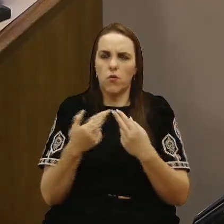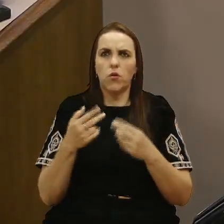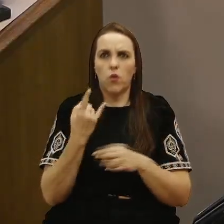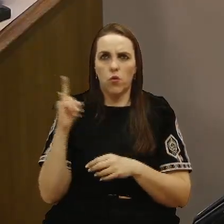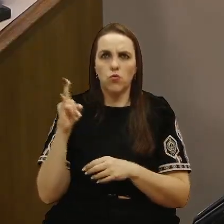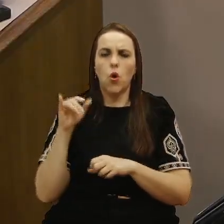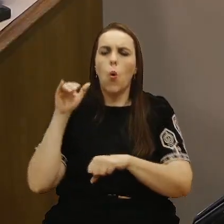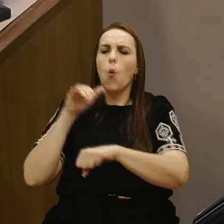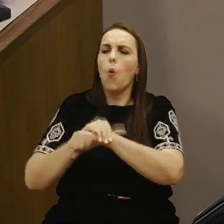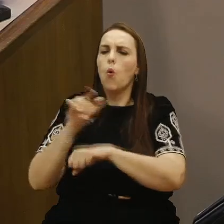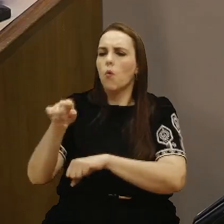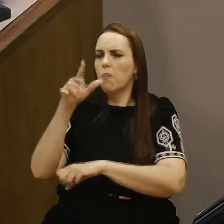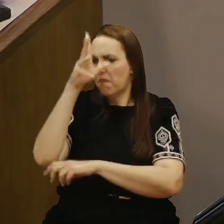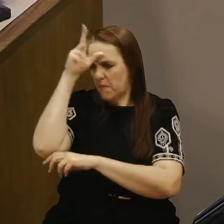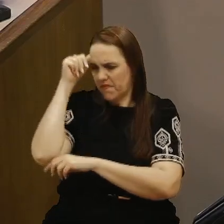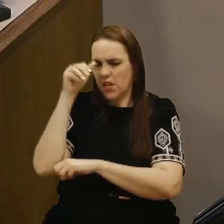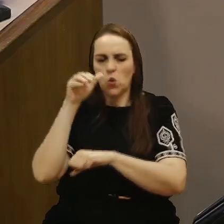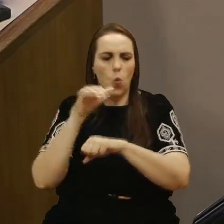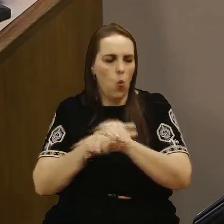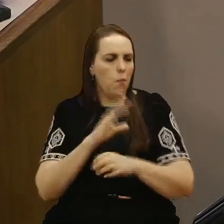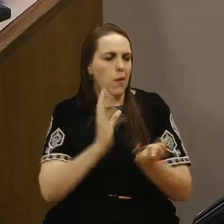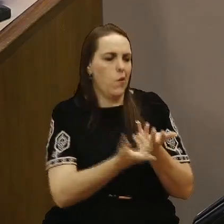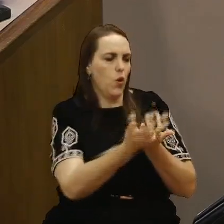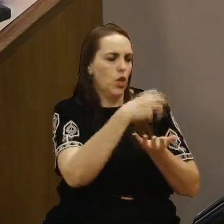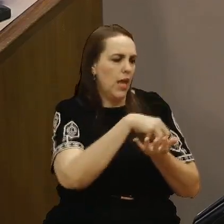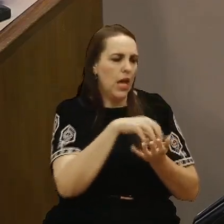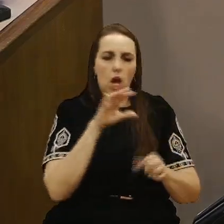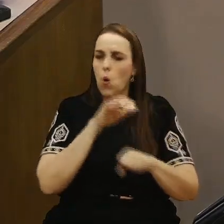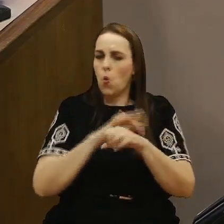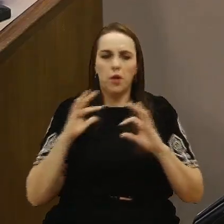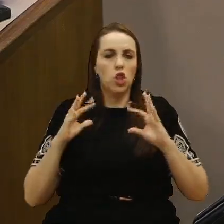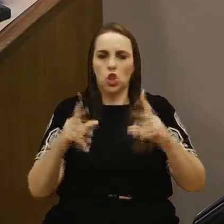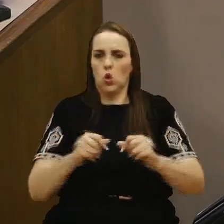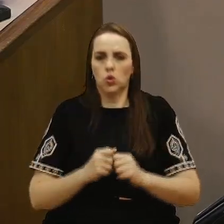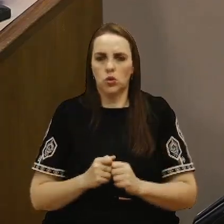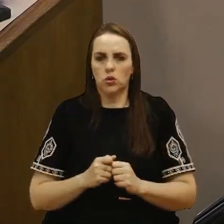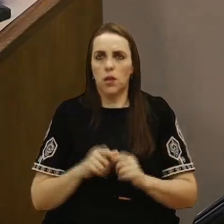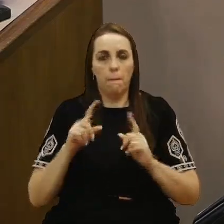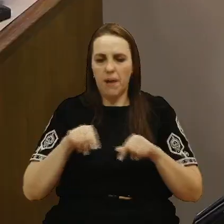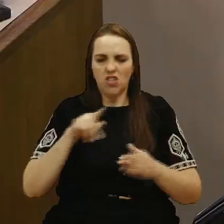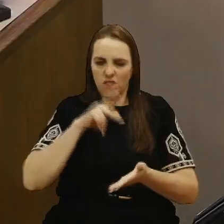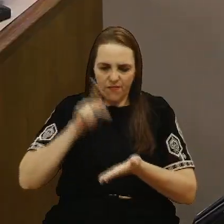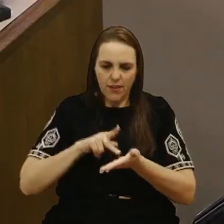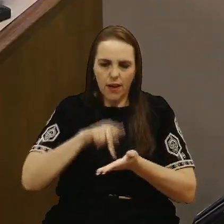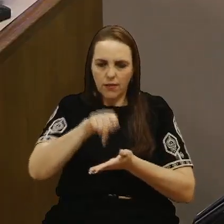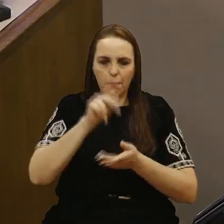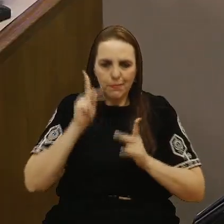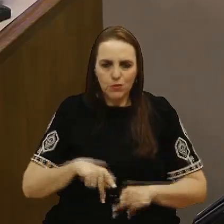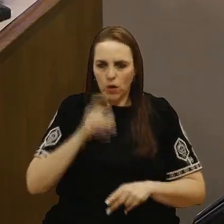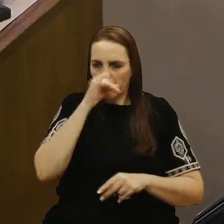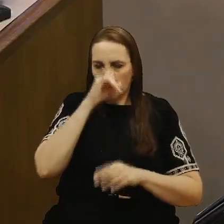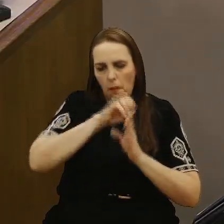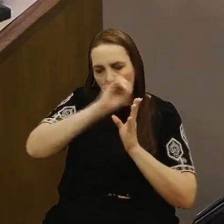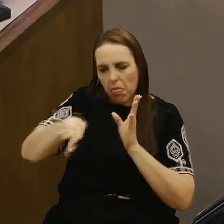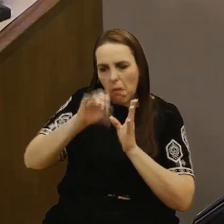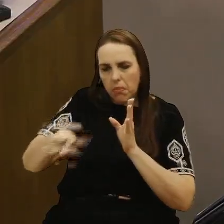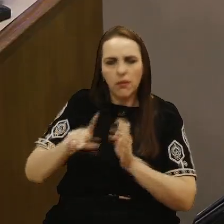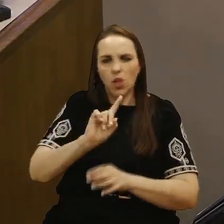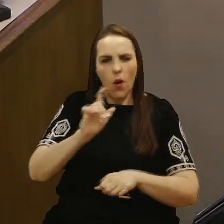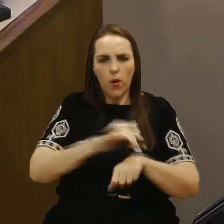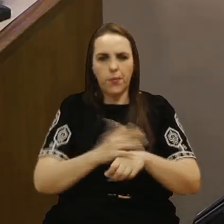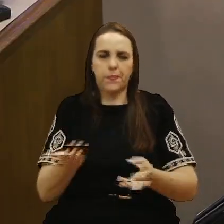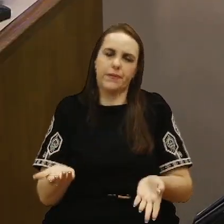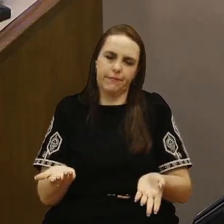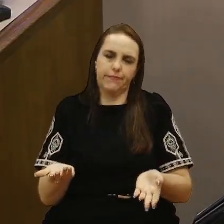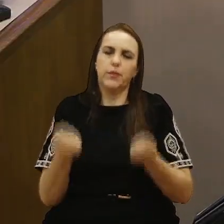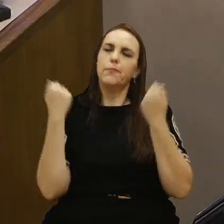do prefeito, a culpa é da Codeca, a culpa é de todo mundo, menos de quem de fato é a culpa. Então, meus parabéns. Que bom que o senhor traz essa